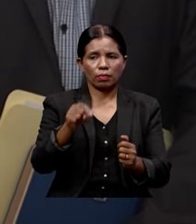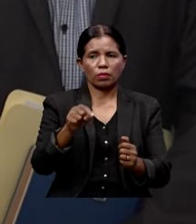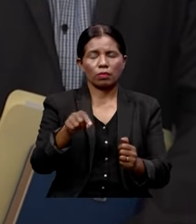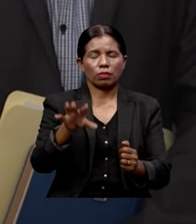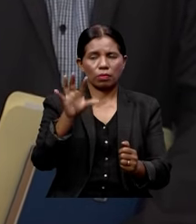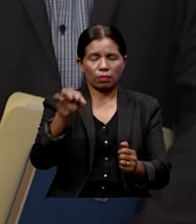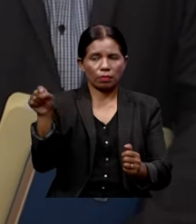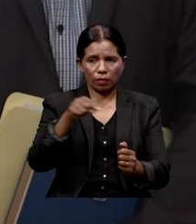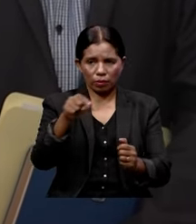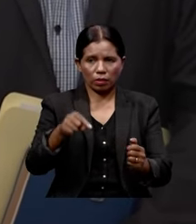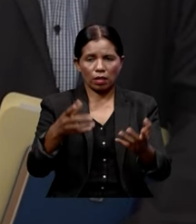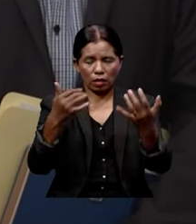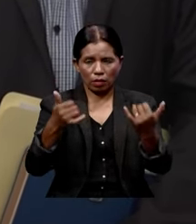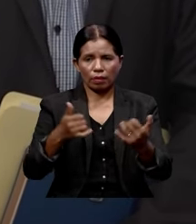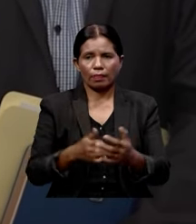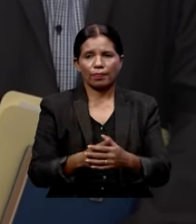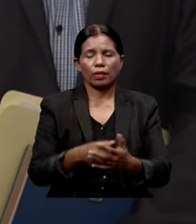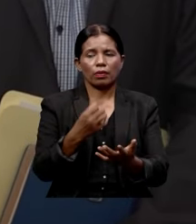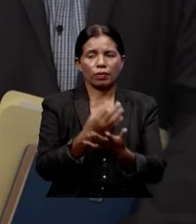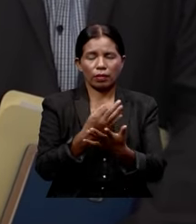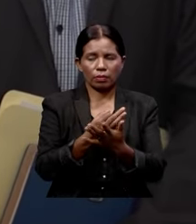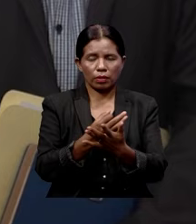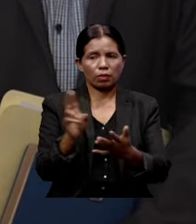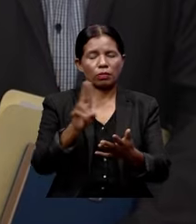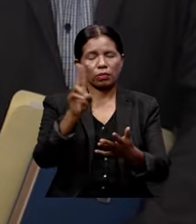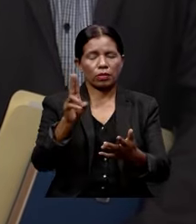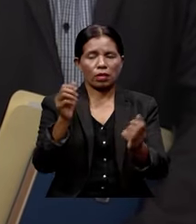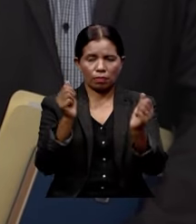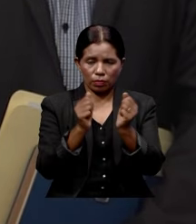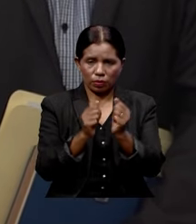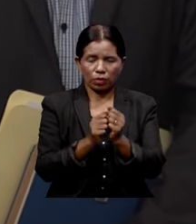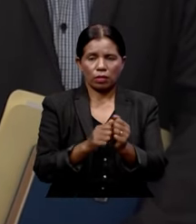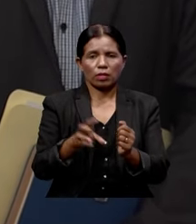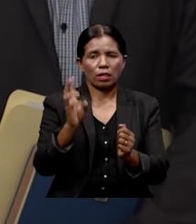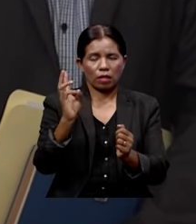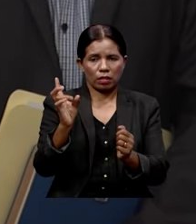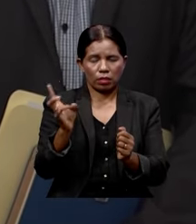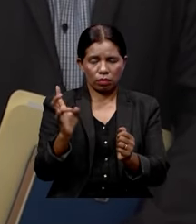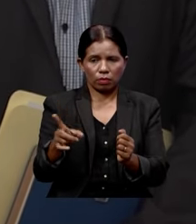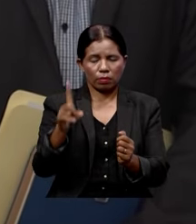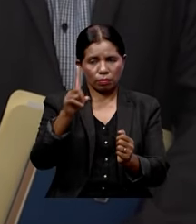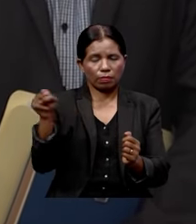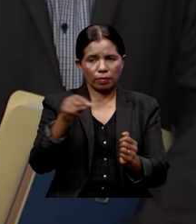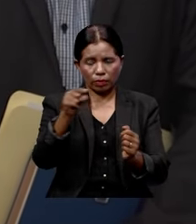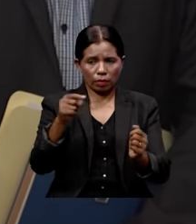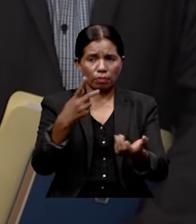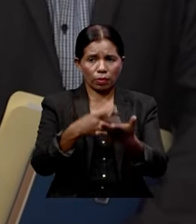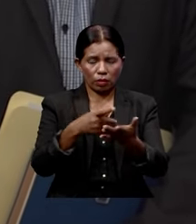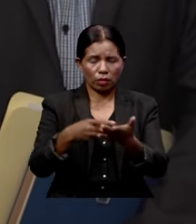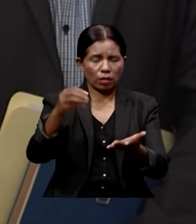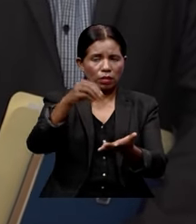70.9% atual de quer dizer ouça nebe saiu né 61% projeto será nebe maca e